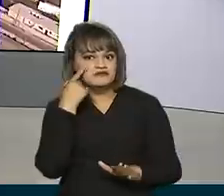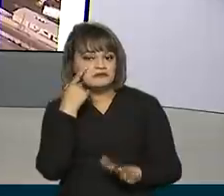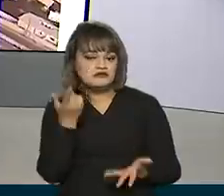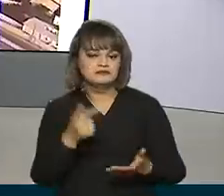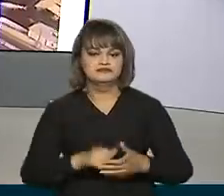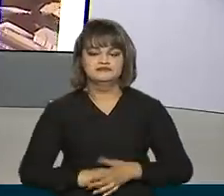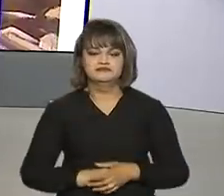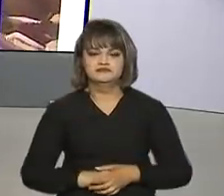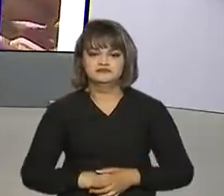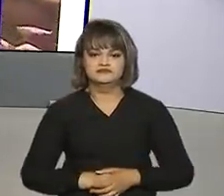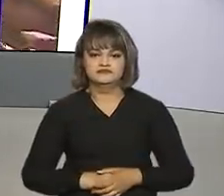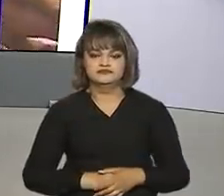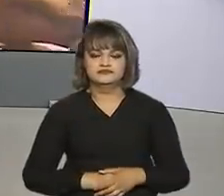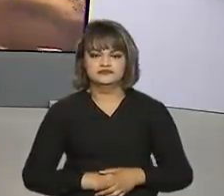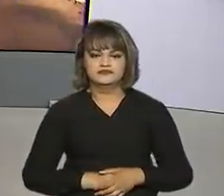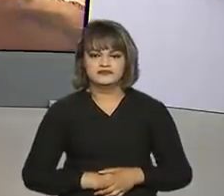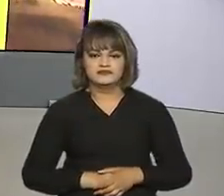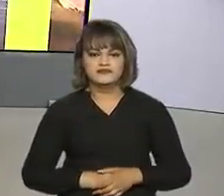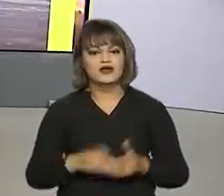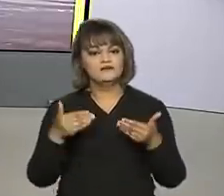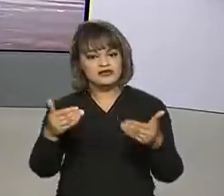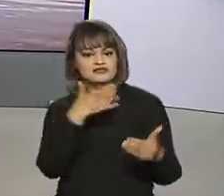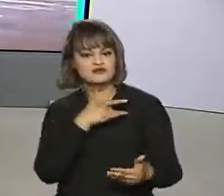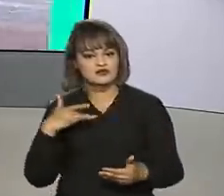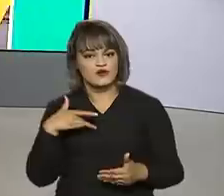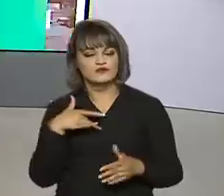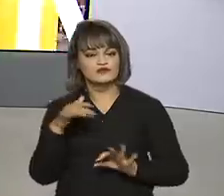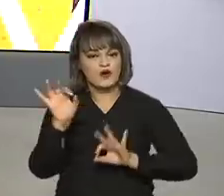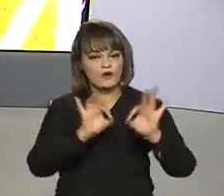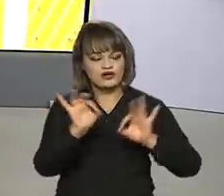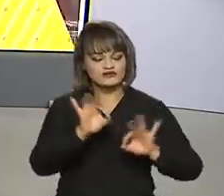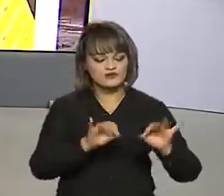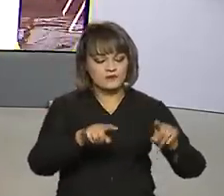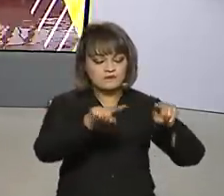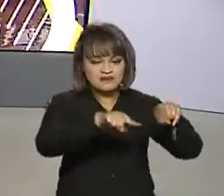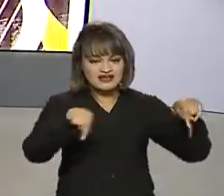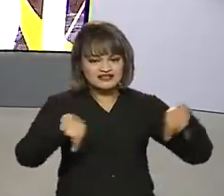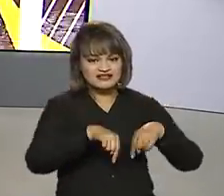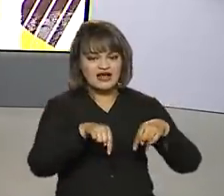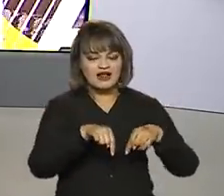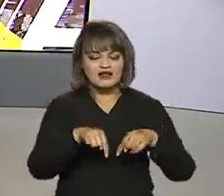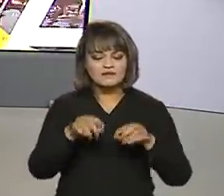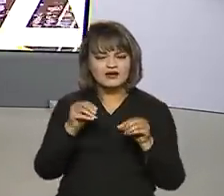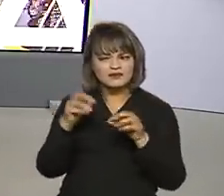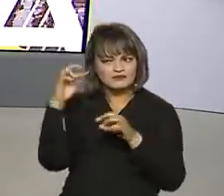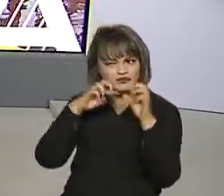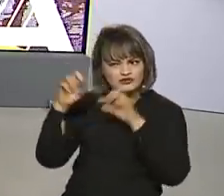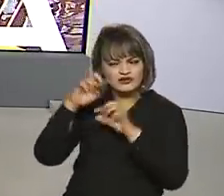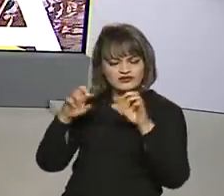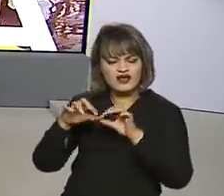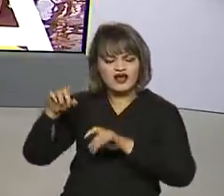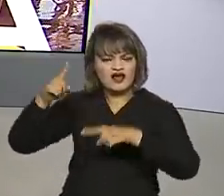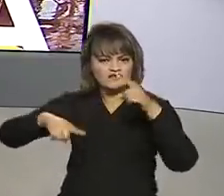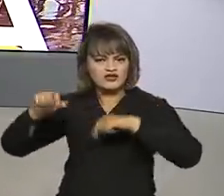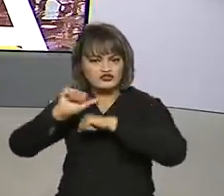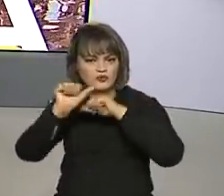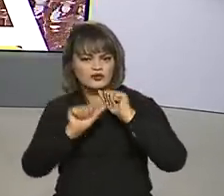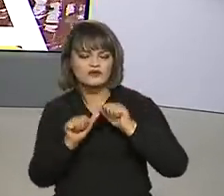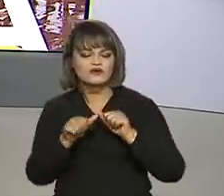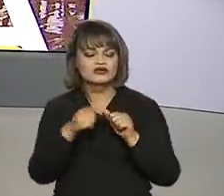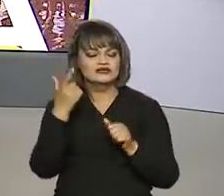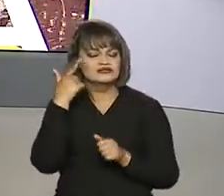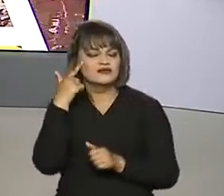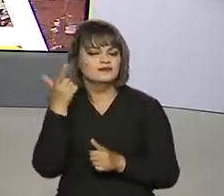sabemos e o Ministério da Saúde montou uma sala de situação para monitorar a nova variante e